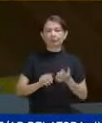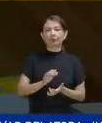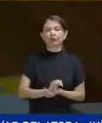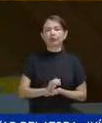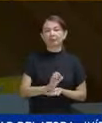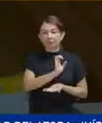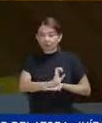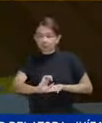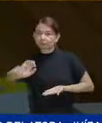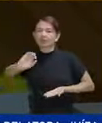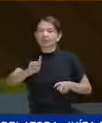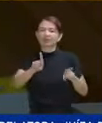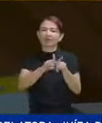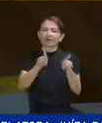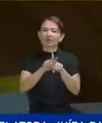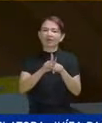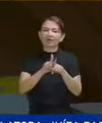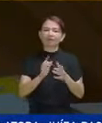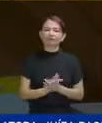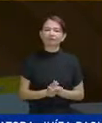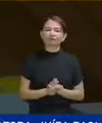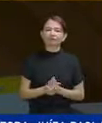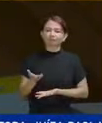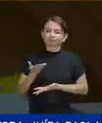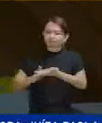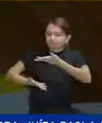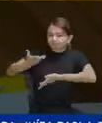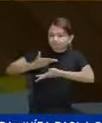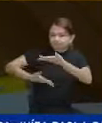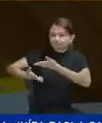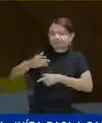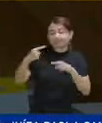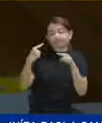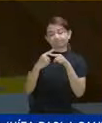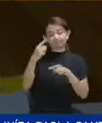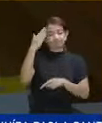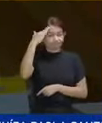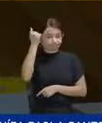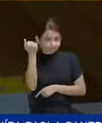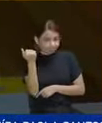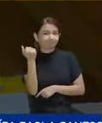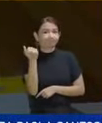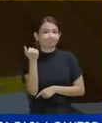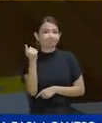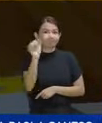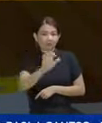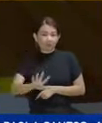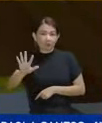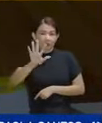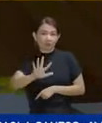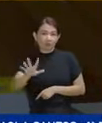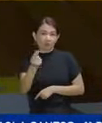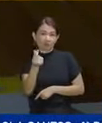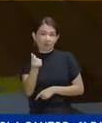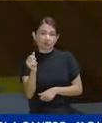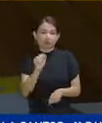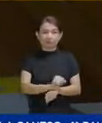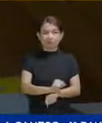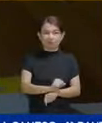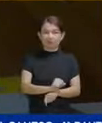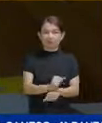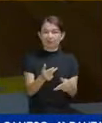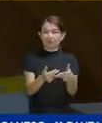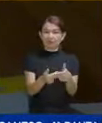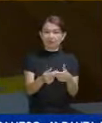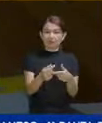Francesa, cada vez mais fazer convênios na área da educação, da saúde, porque nós sabemos que há um fundo europeu aqui parado, que não é